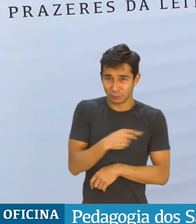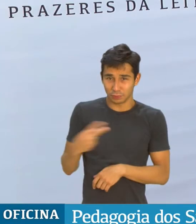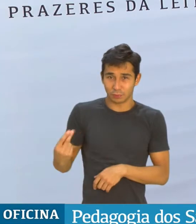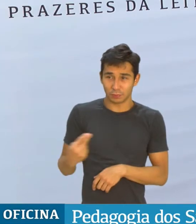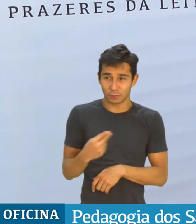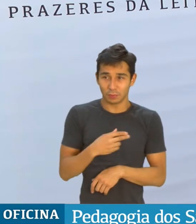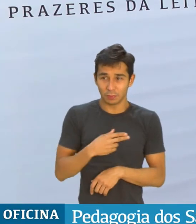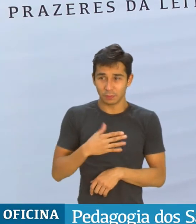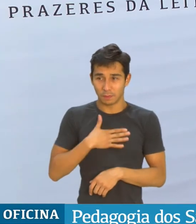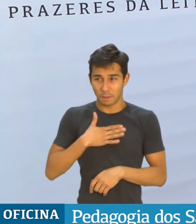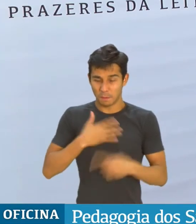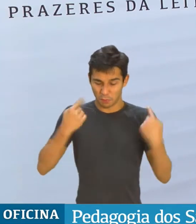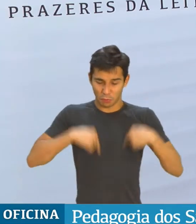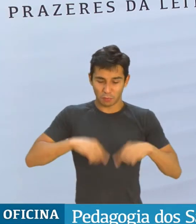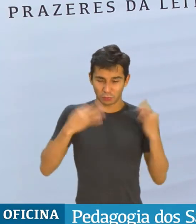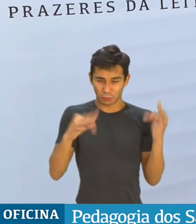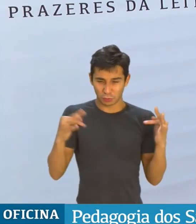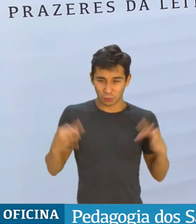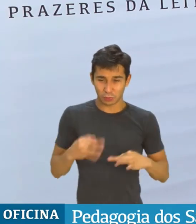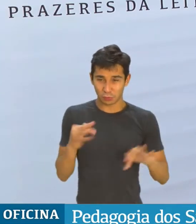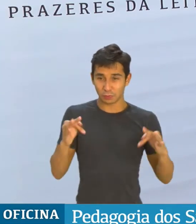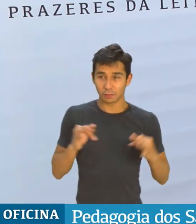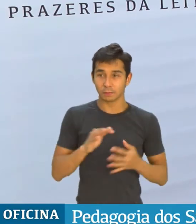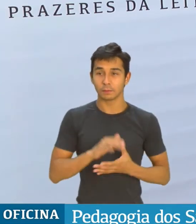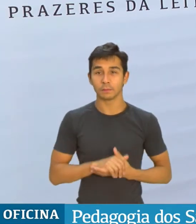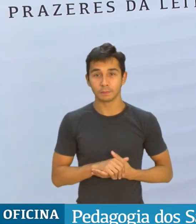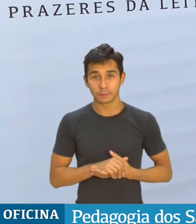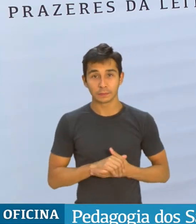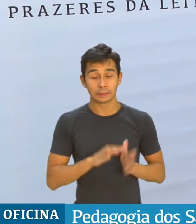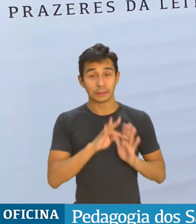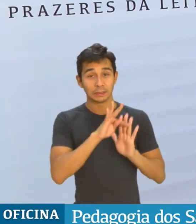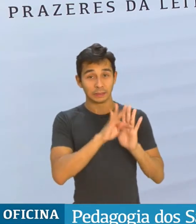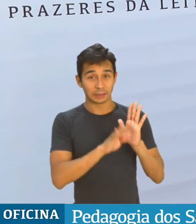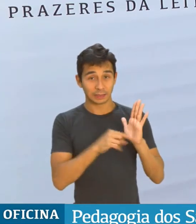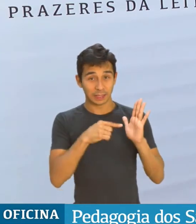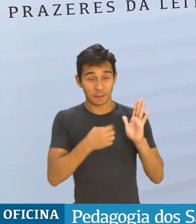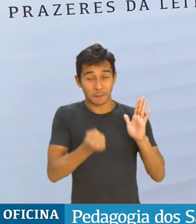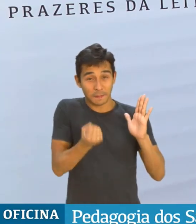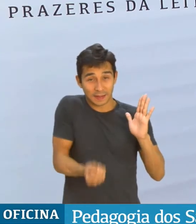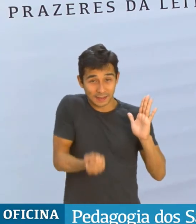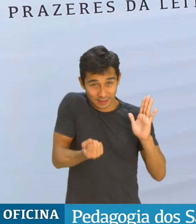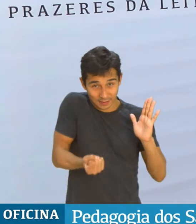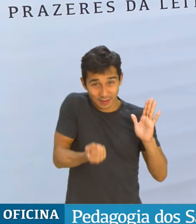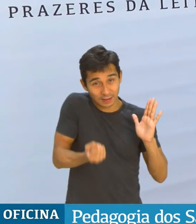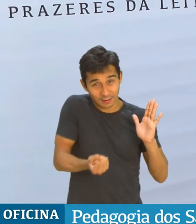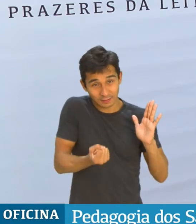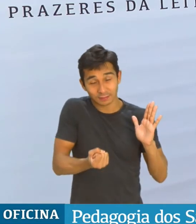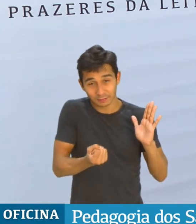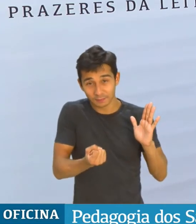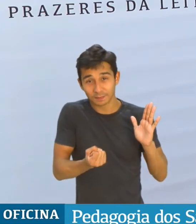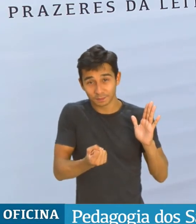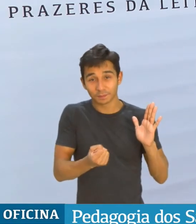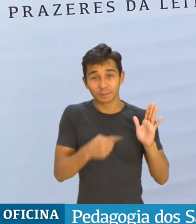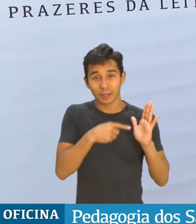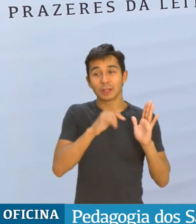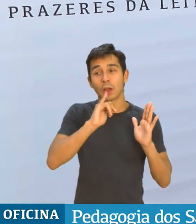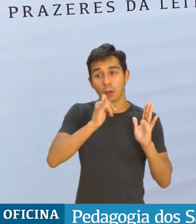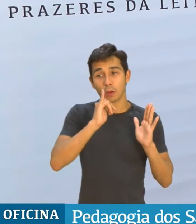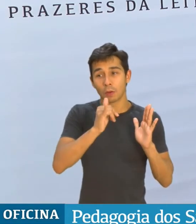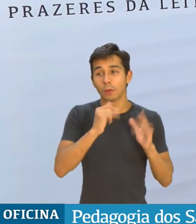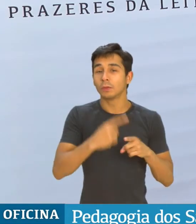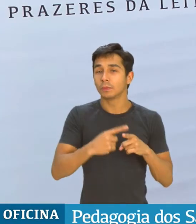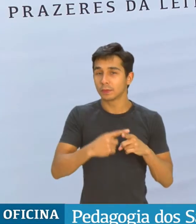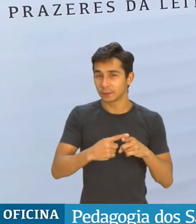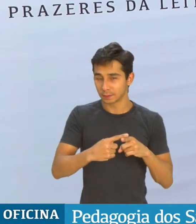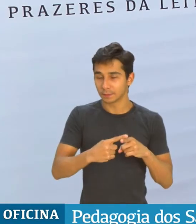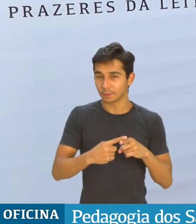corpo dolorido. Então, por exemplo, esse texto é um texto pesado. E eu falo no sarau às vezes porque, apesar de ser pesado, eu gosto